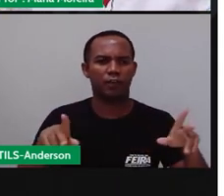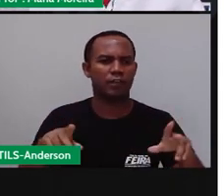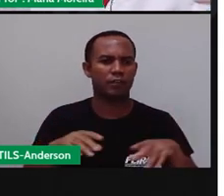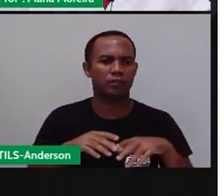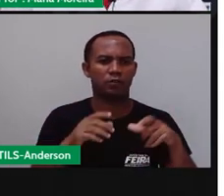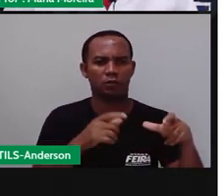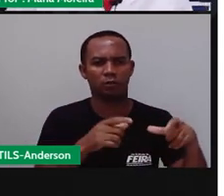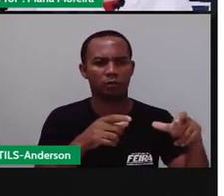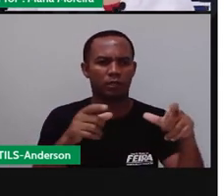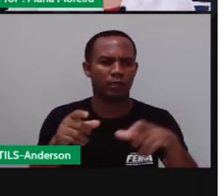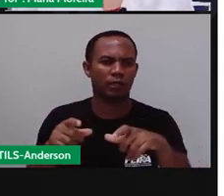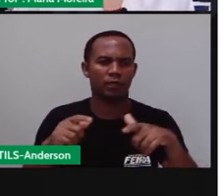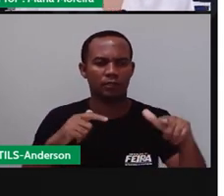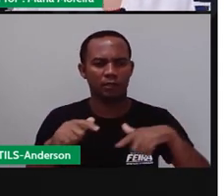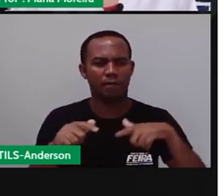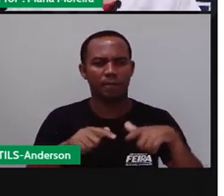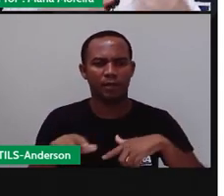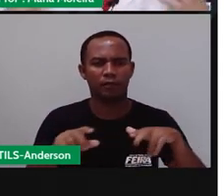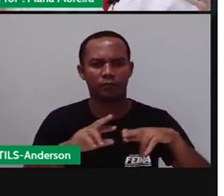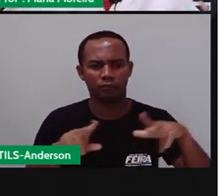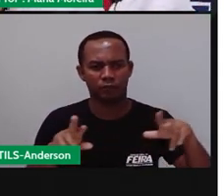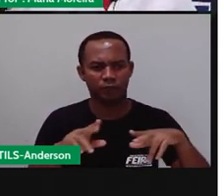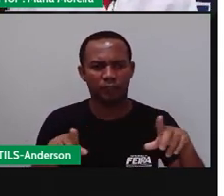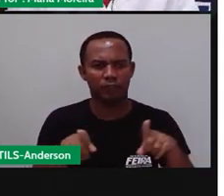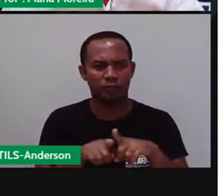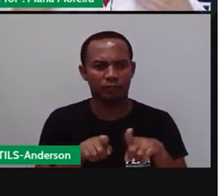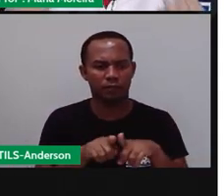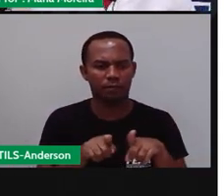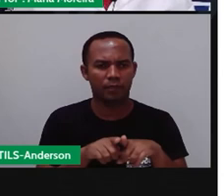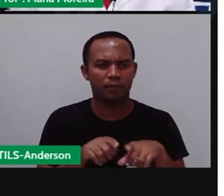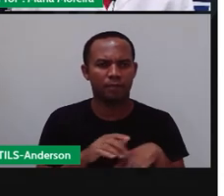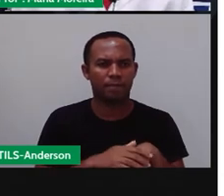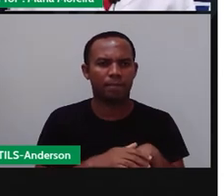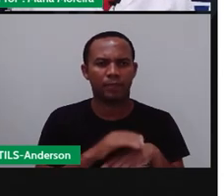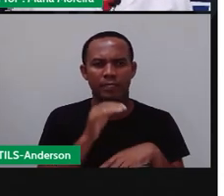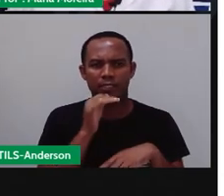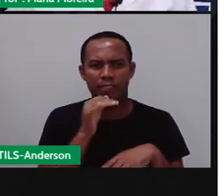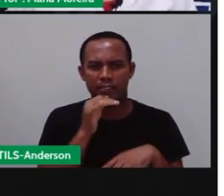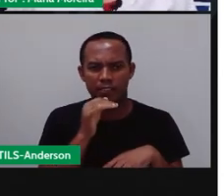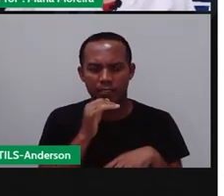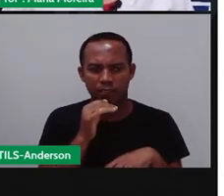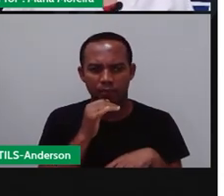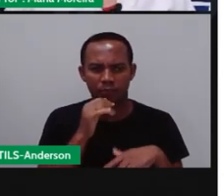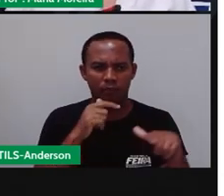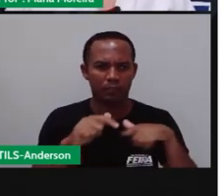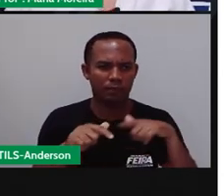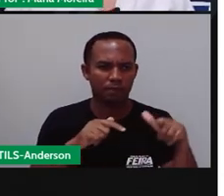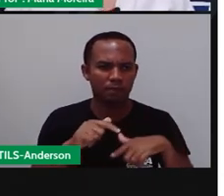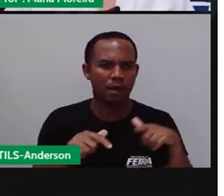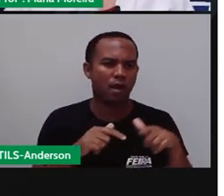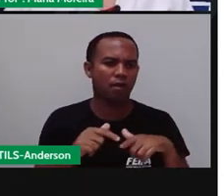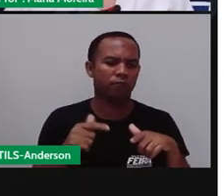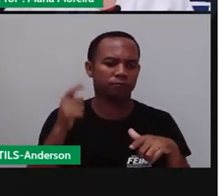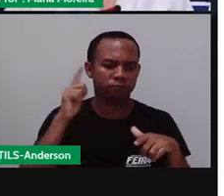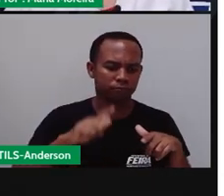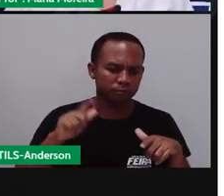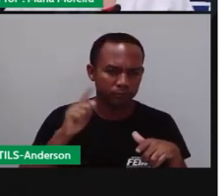têm profissões, que são o quê? Que elas, ó, onde elas desempenham o quê? O seu trabalho, tá?